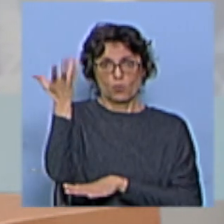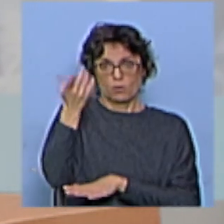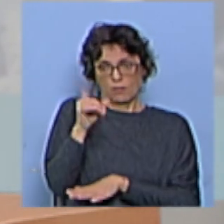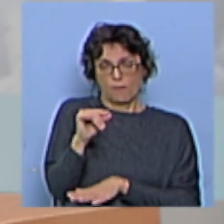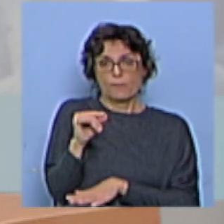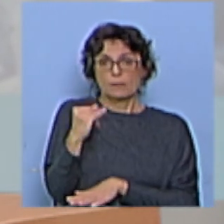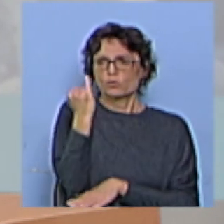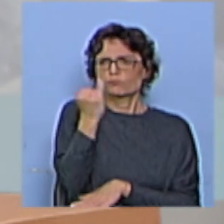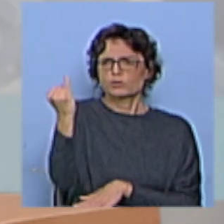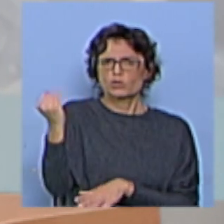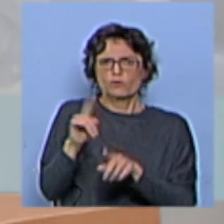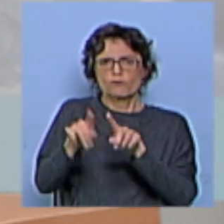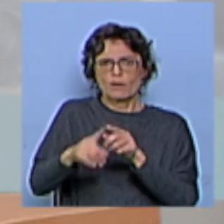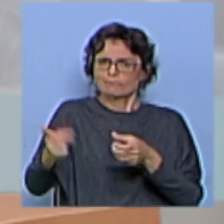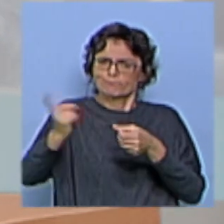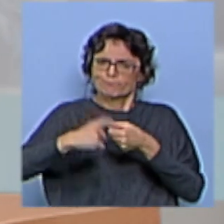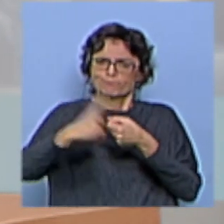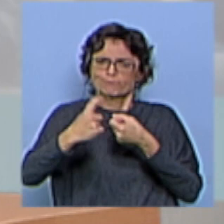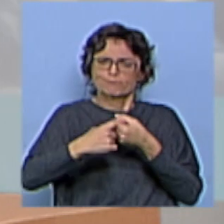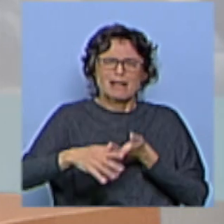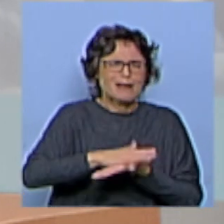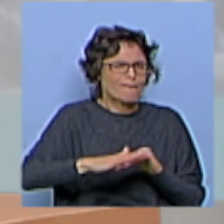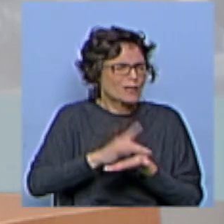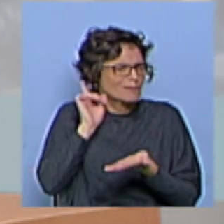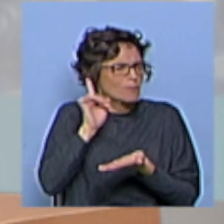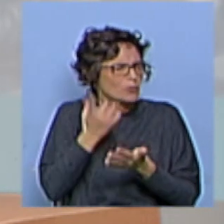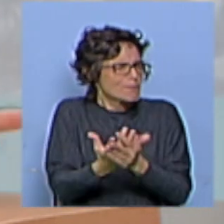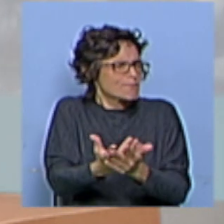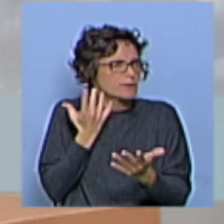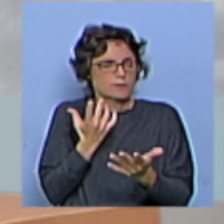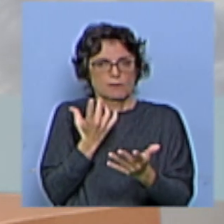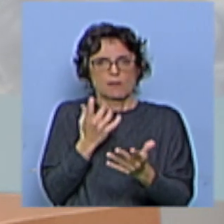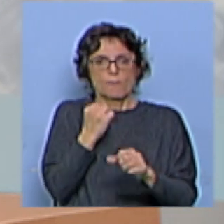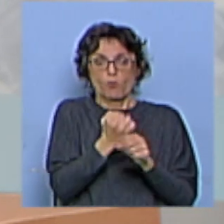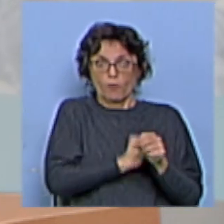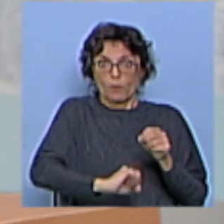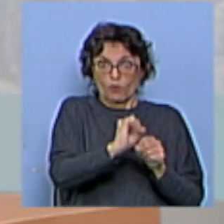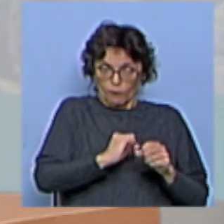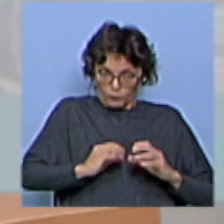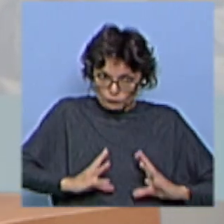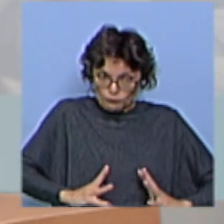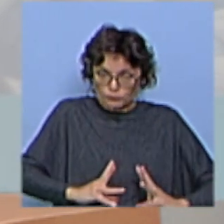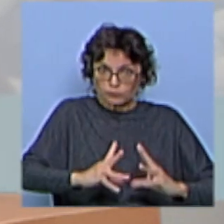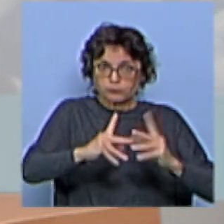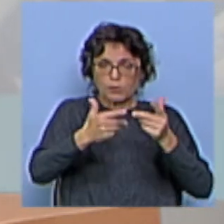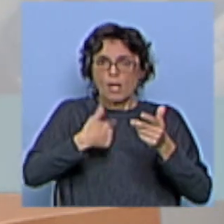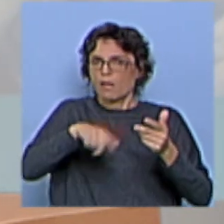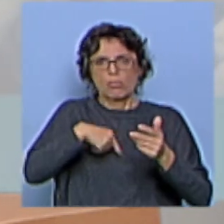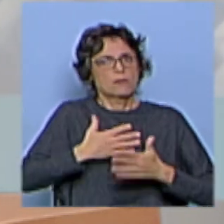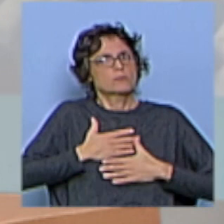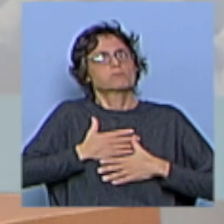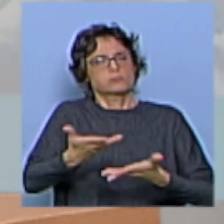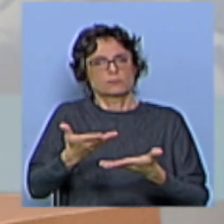como parceiros absolutamente fundamentais para desenvolvermos o nosso trabalho e estamos, obviamente, disponíveis para colaborar naquilo que